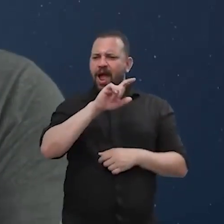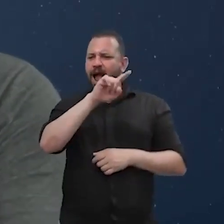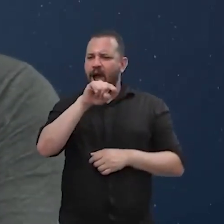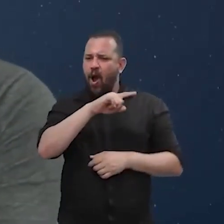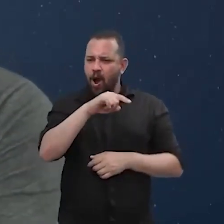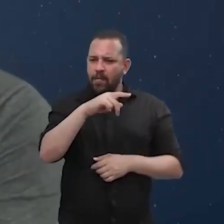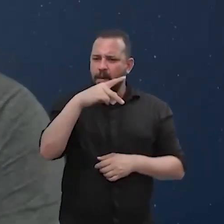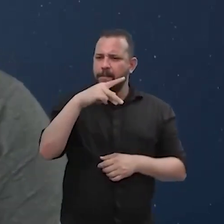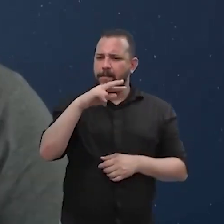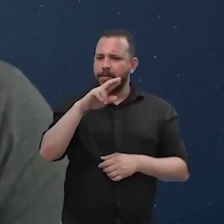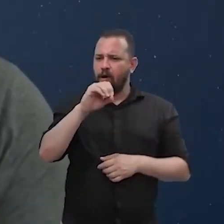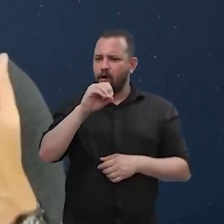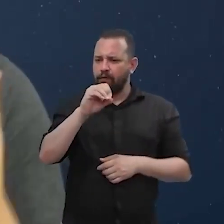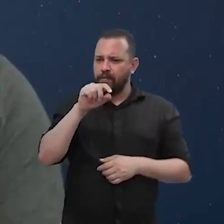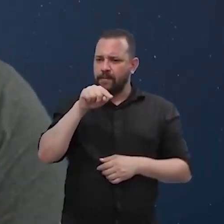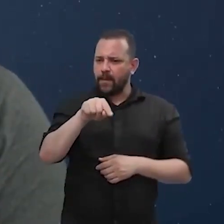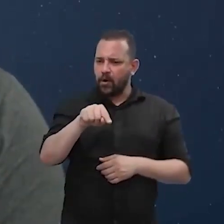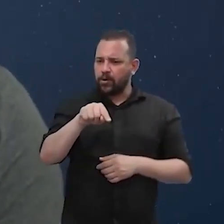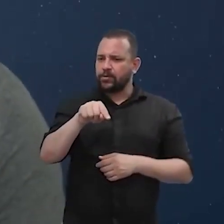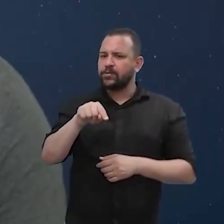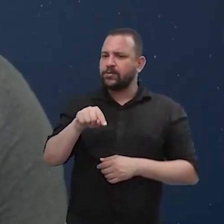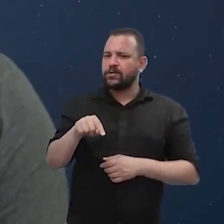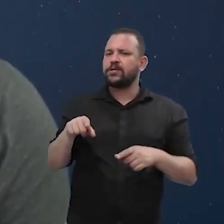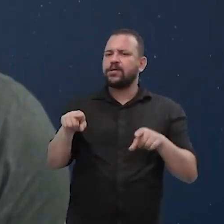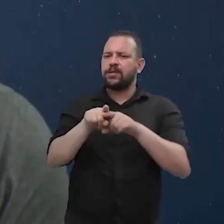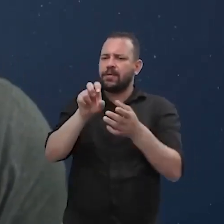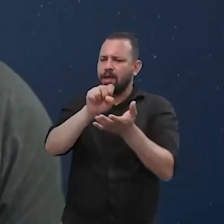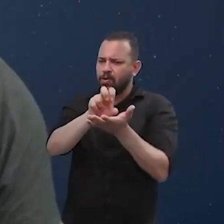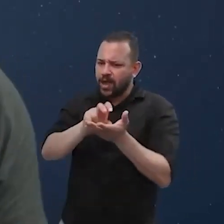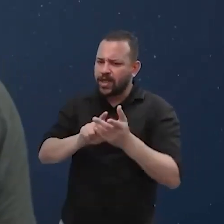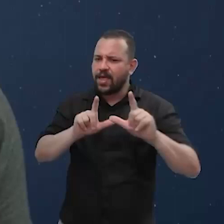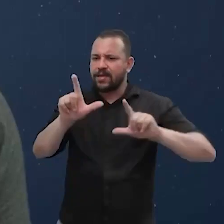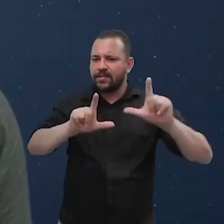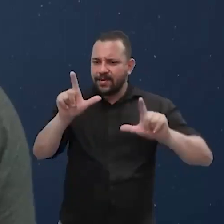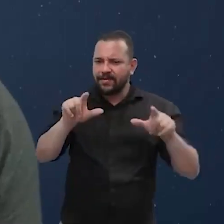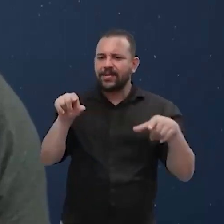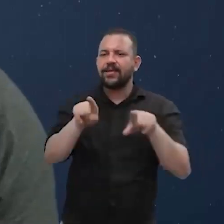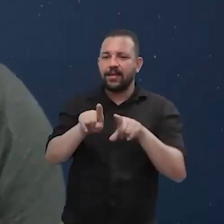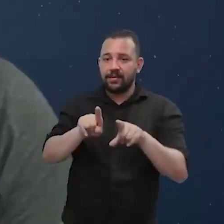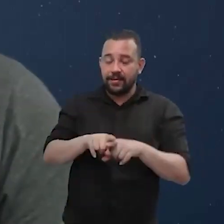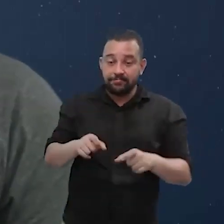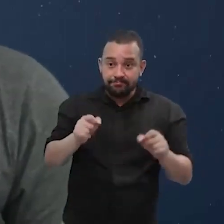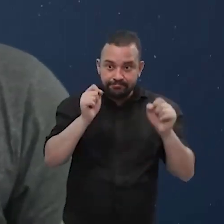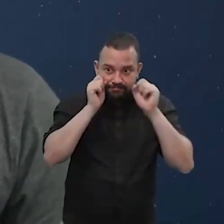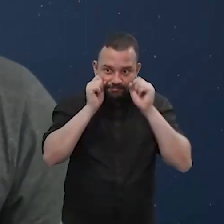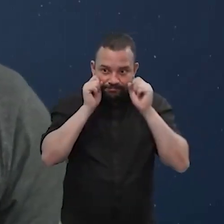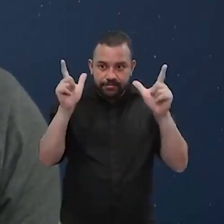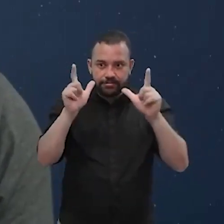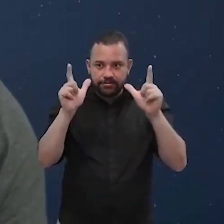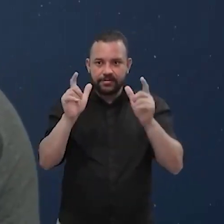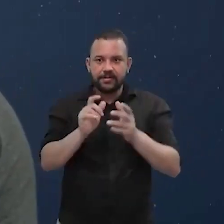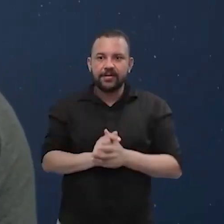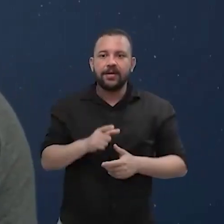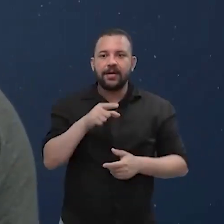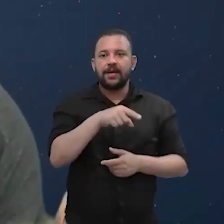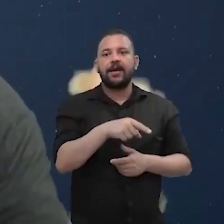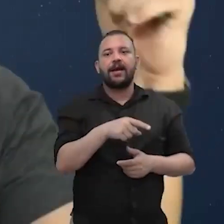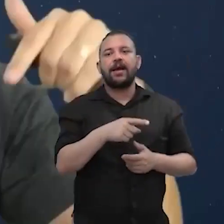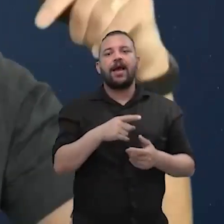@prof.franciscocoutinho, pelo EducaPE TV, se inscreve aí e fica ligado para as próximas aulas de Química, porque